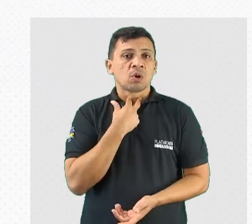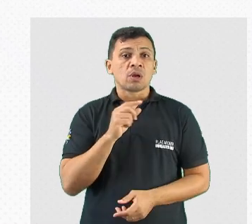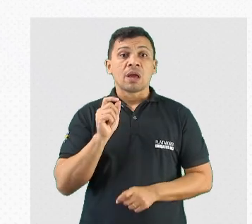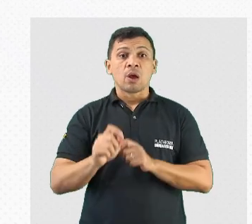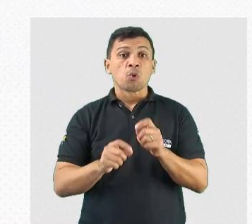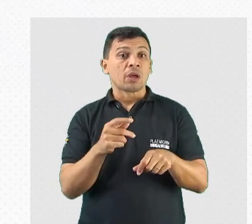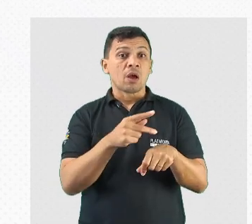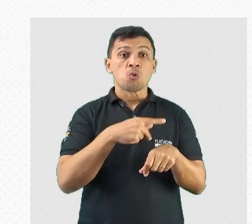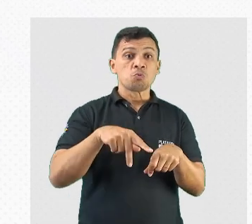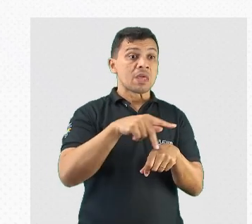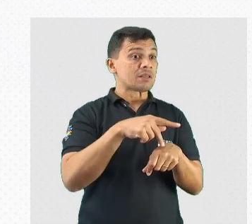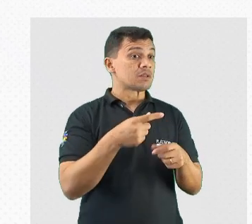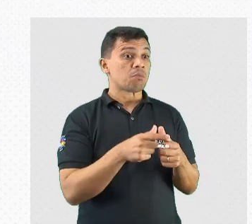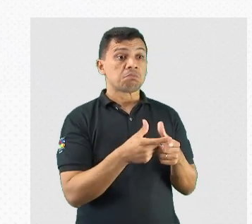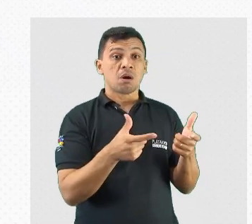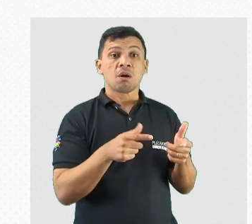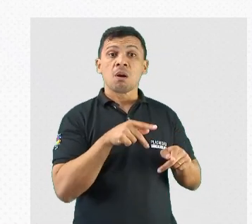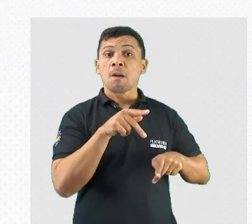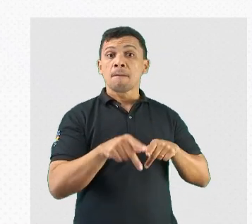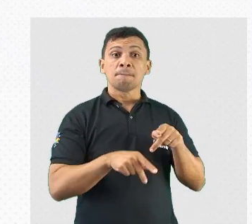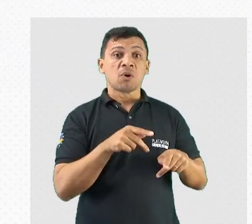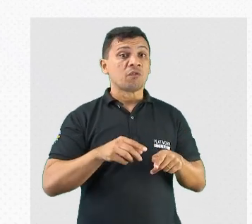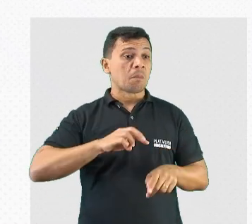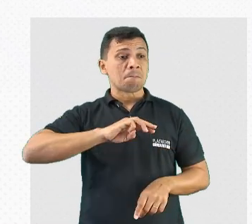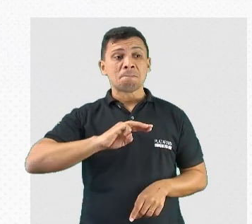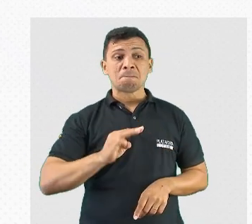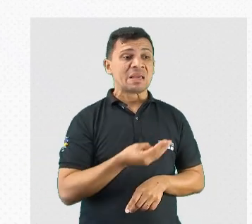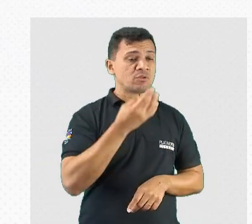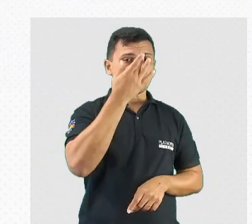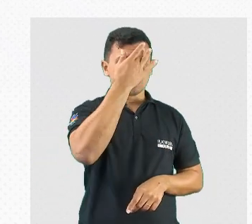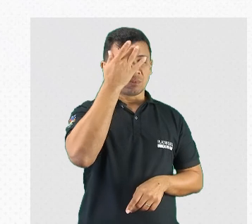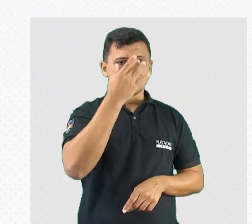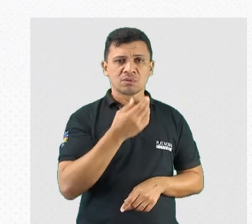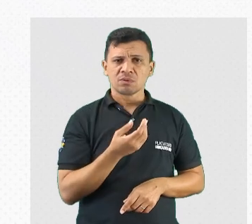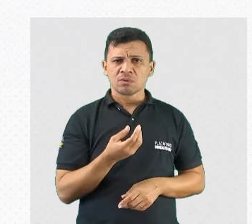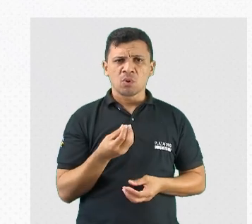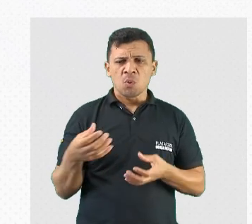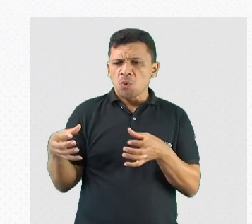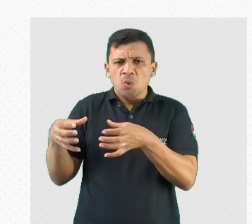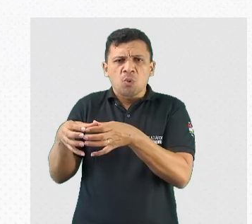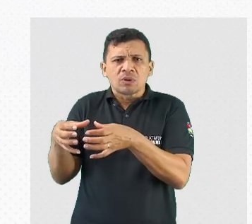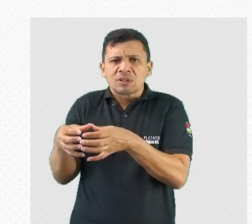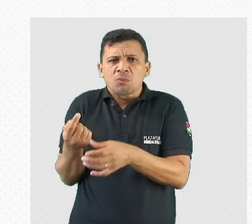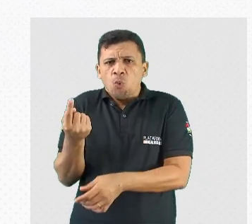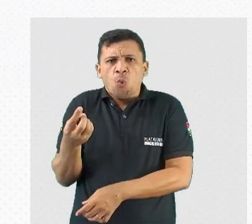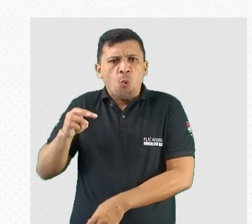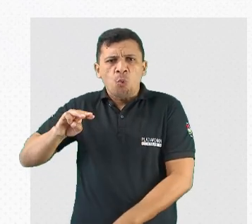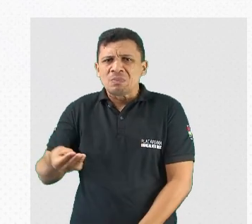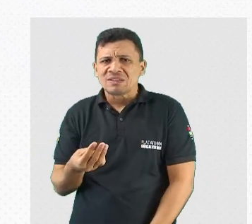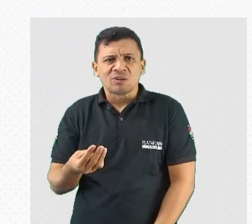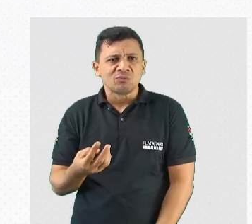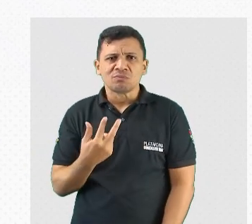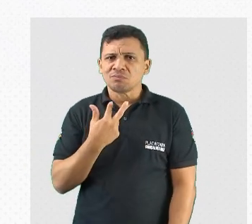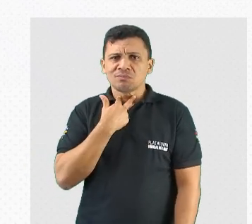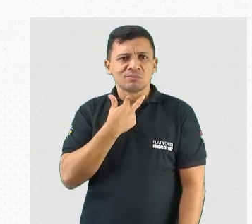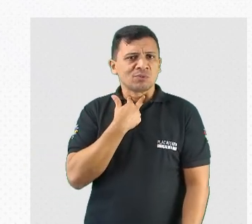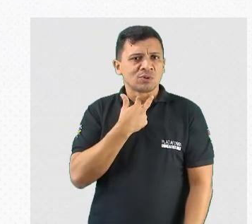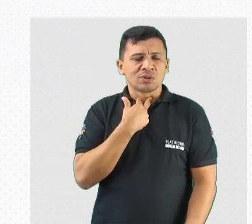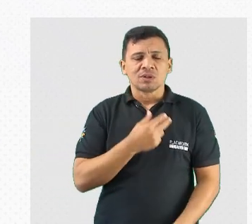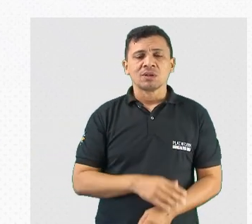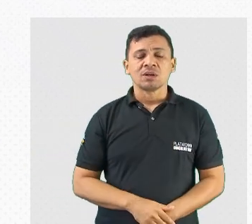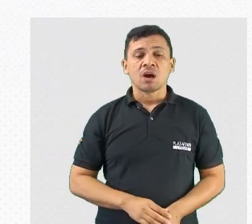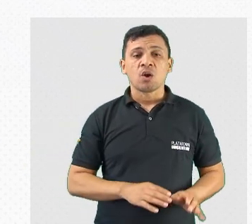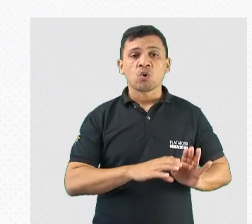nações inteiras. Você está falando de povos que tinham milhões de pessoas. Não pode ser uma tribo com 1 milhão de pessoas. Não existe isso. Então, esse conceito